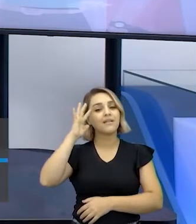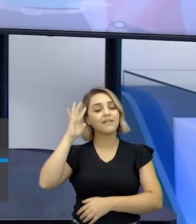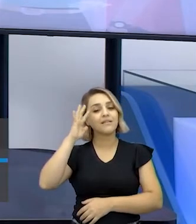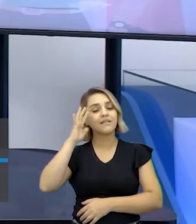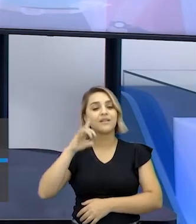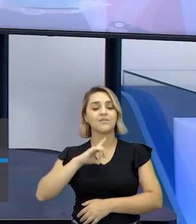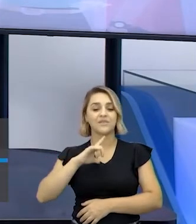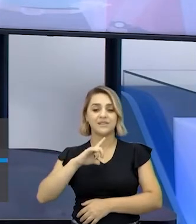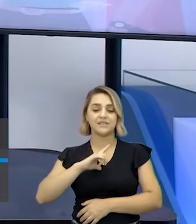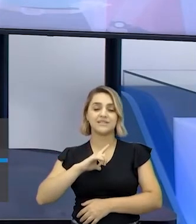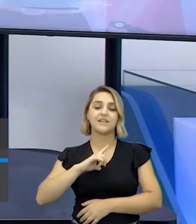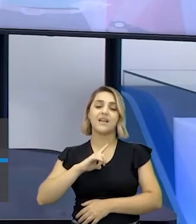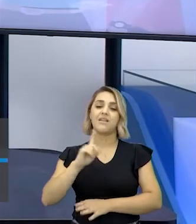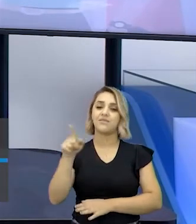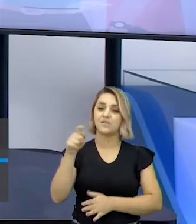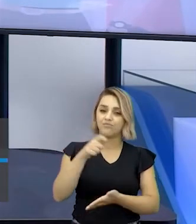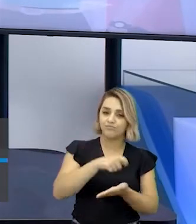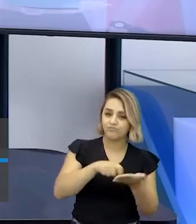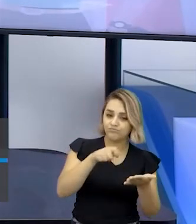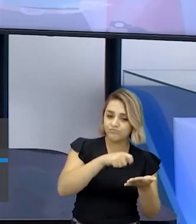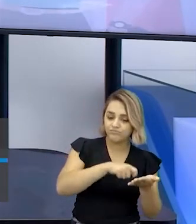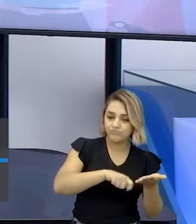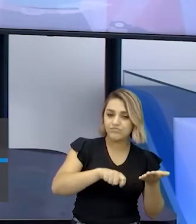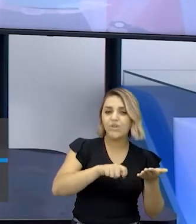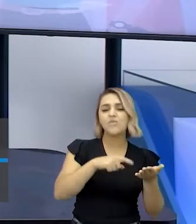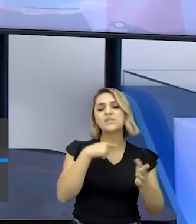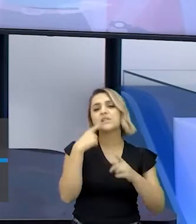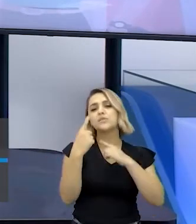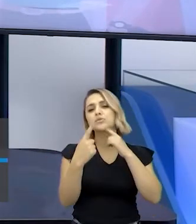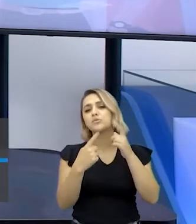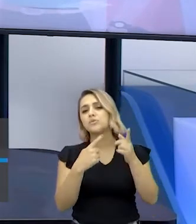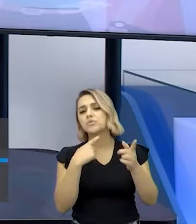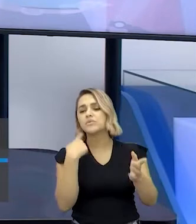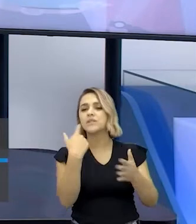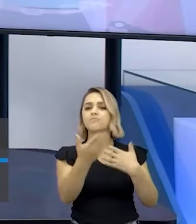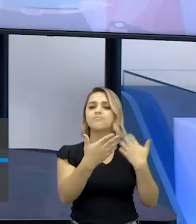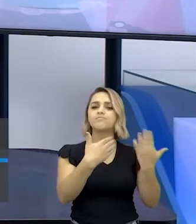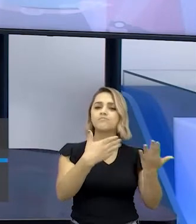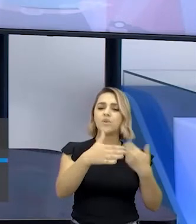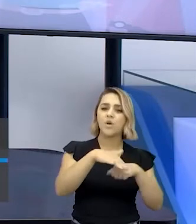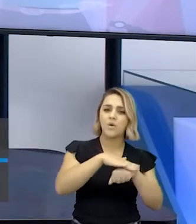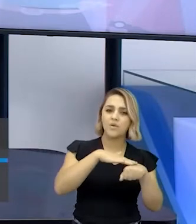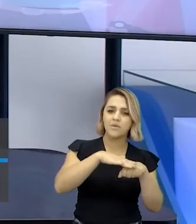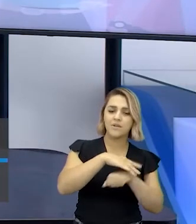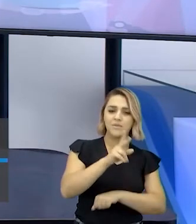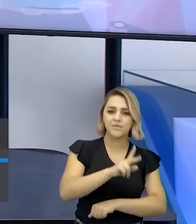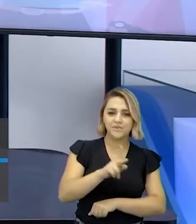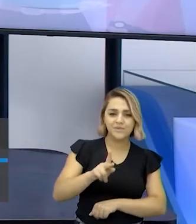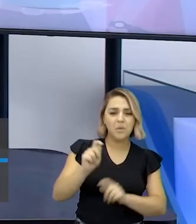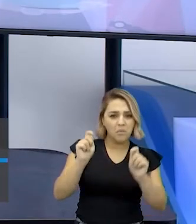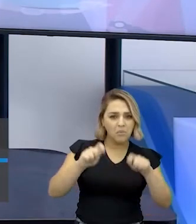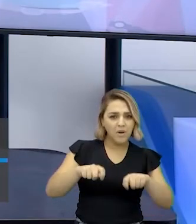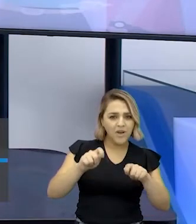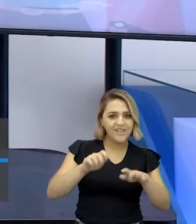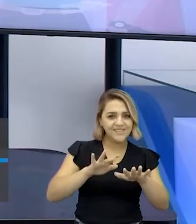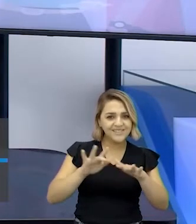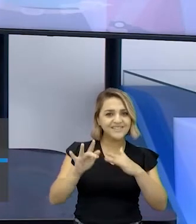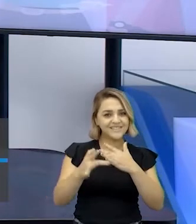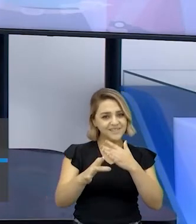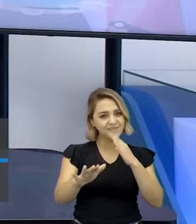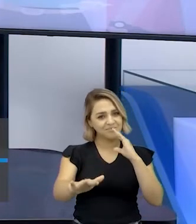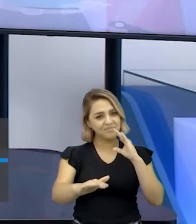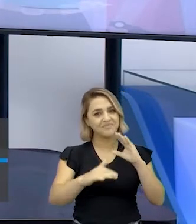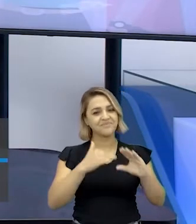anotações, colocando quais são as dúvidas de vocês e tirando com os professores. Lá nas redes sociais também vocês podem mandar as dúvidas de vocês, tá?